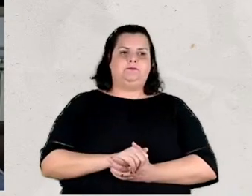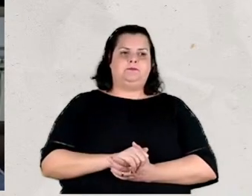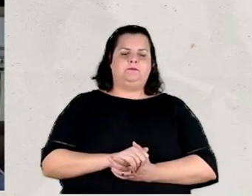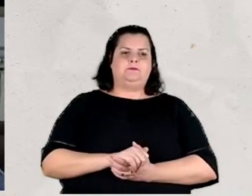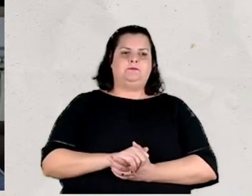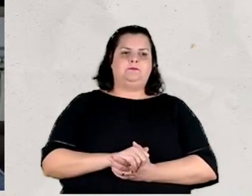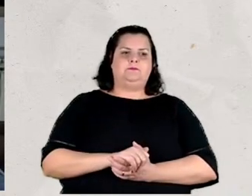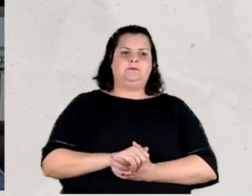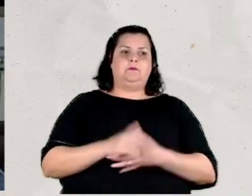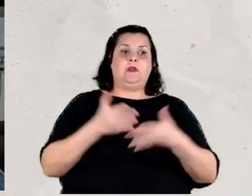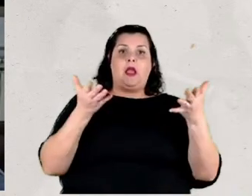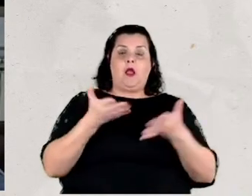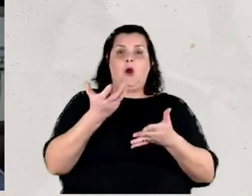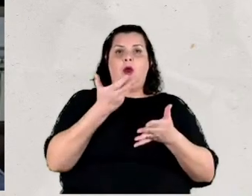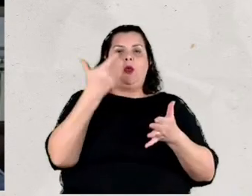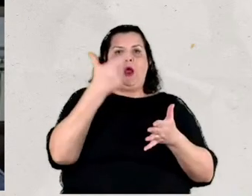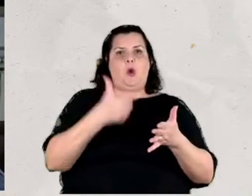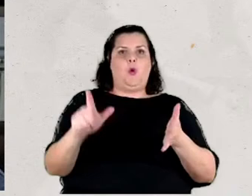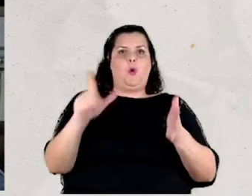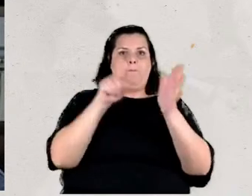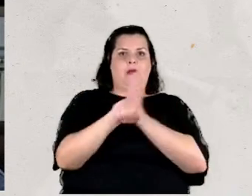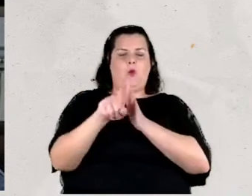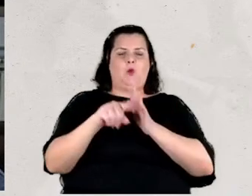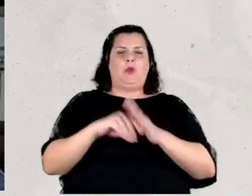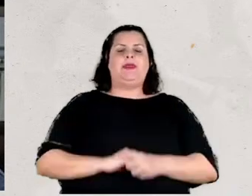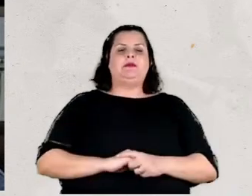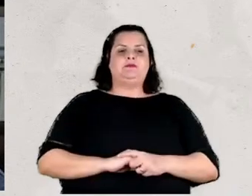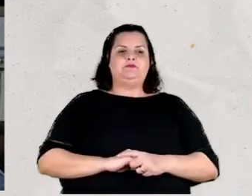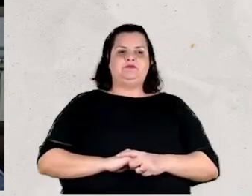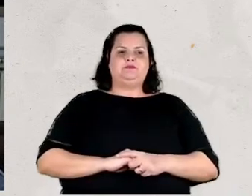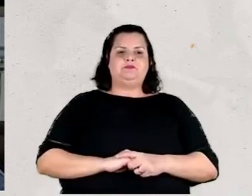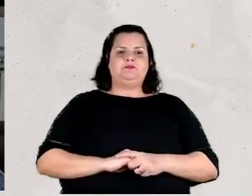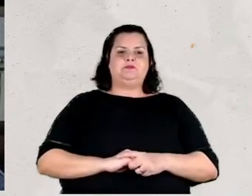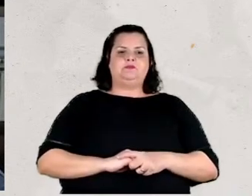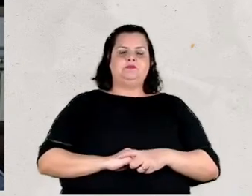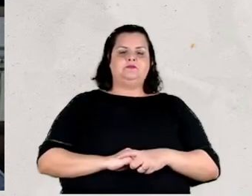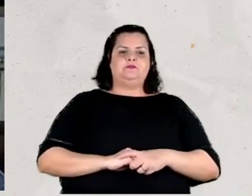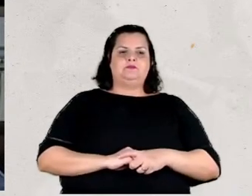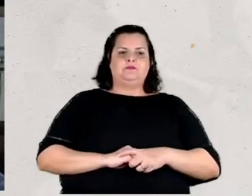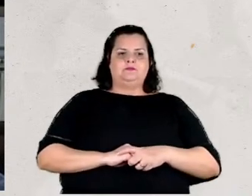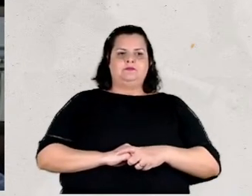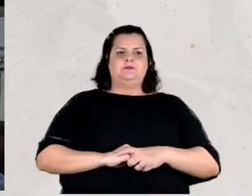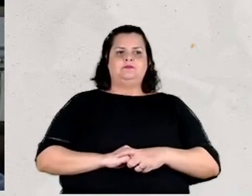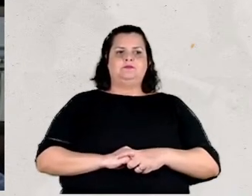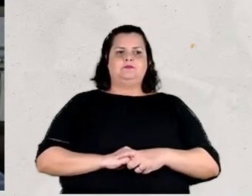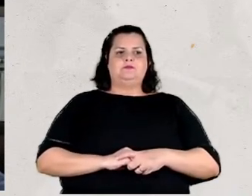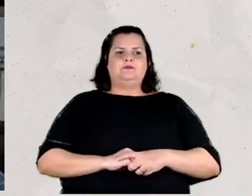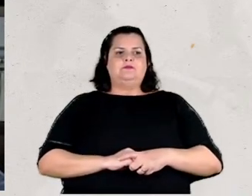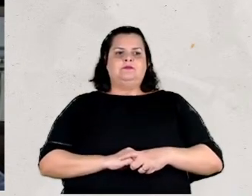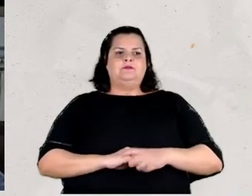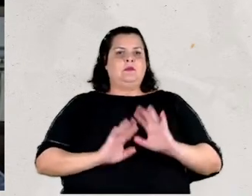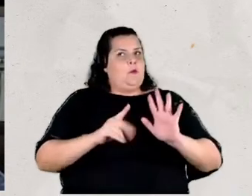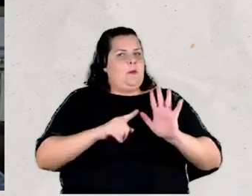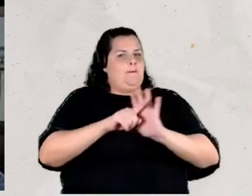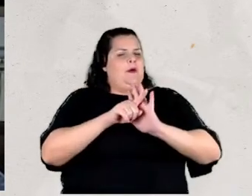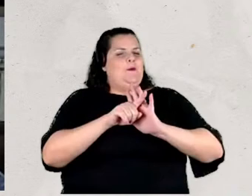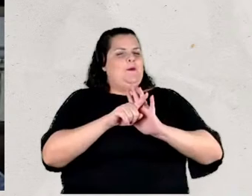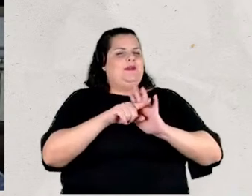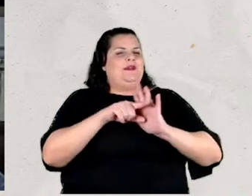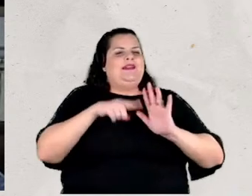agora outra pergunta, um pouco mais esperançadora, né?